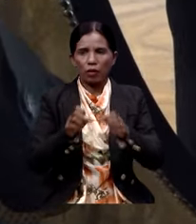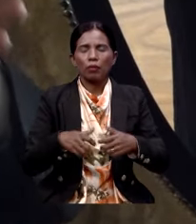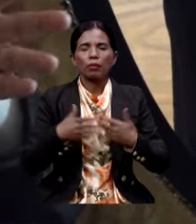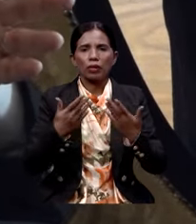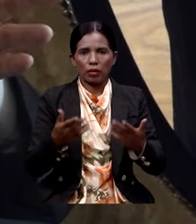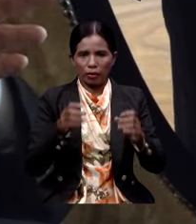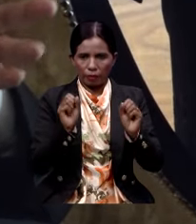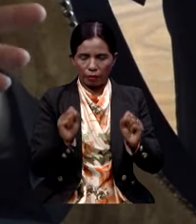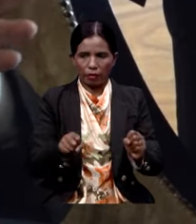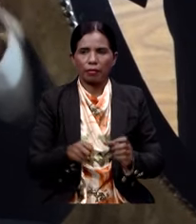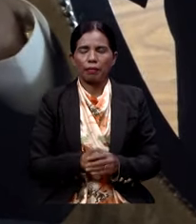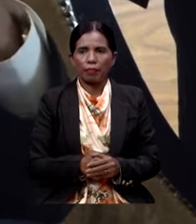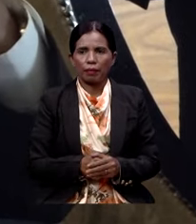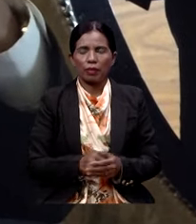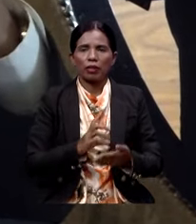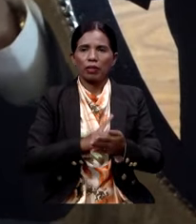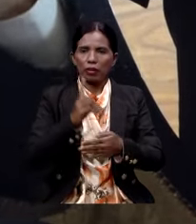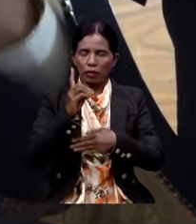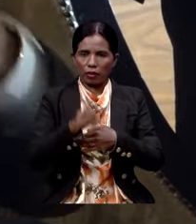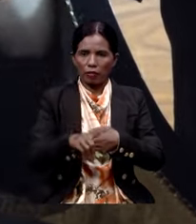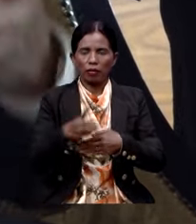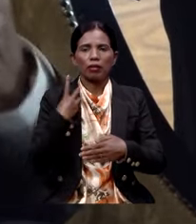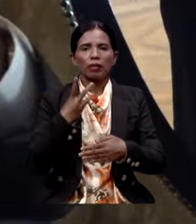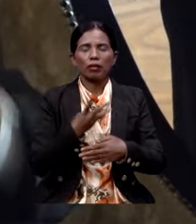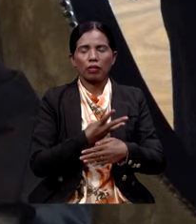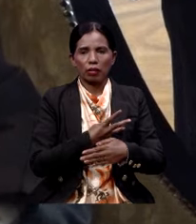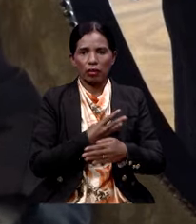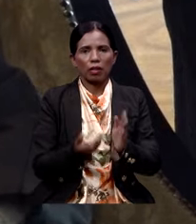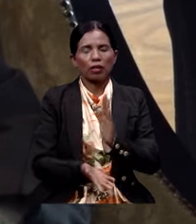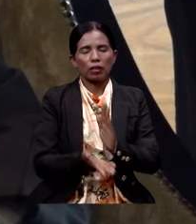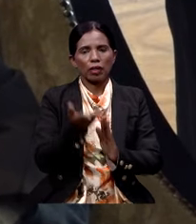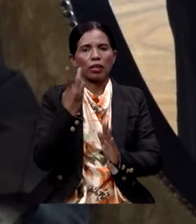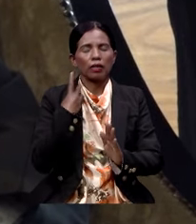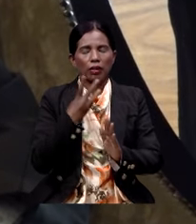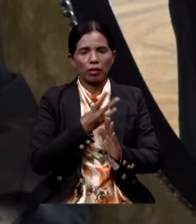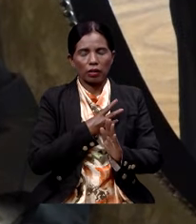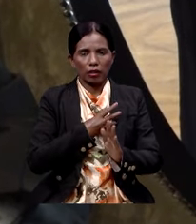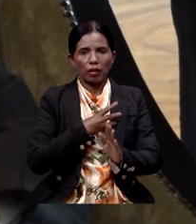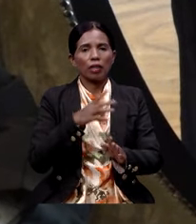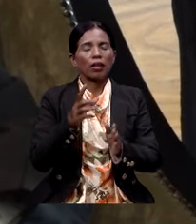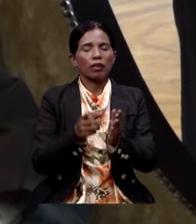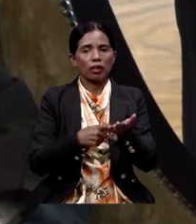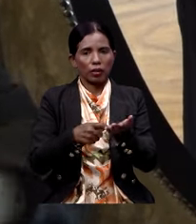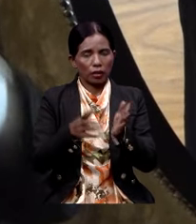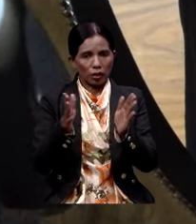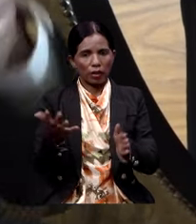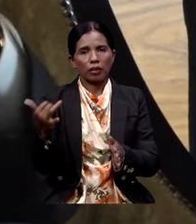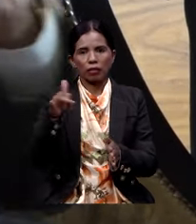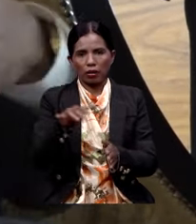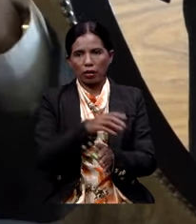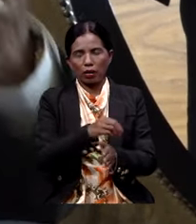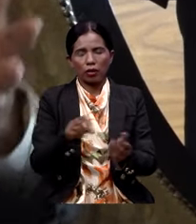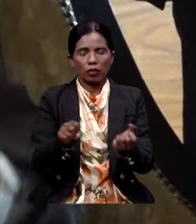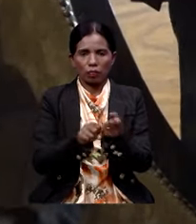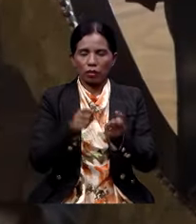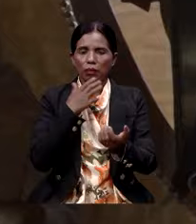Bela desenvolve, e tem essa capacidade, e tem a técnica, né? Para desenvolver impressões de